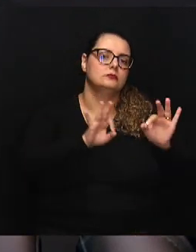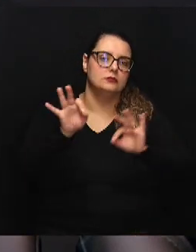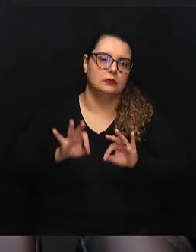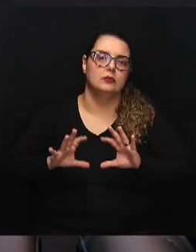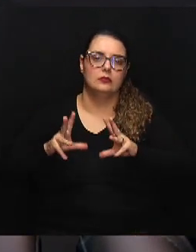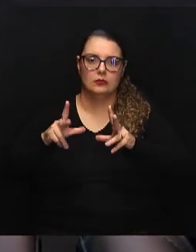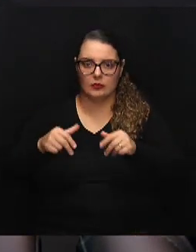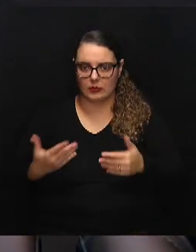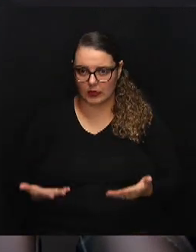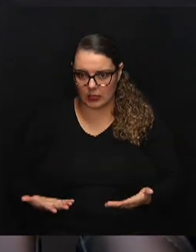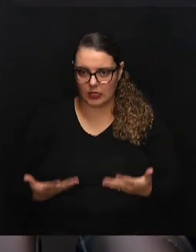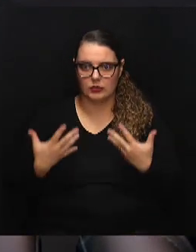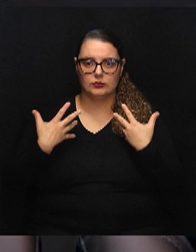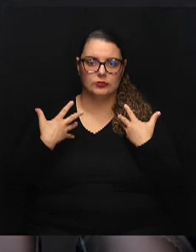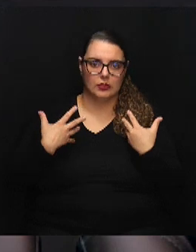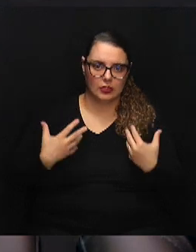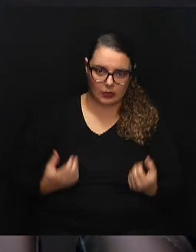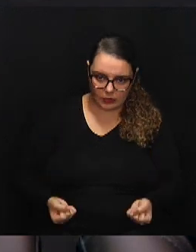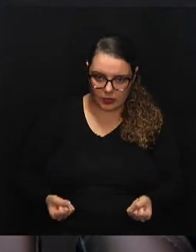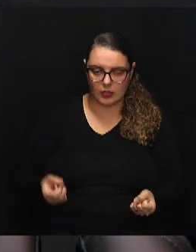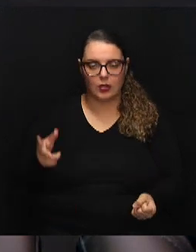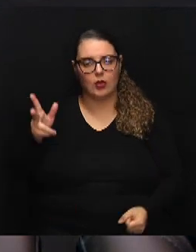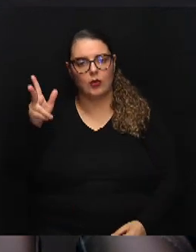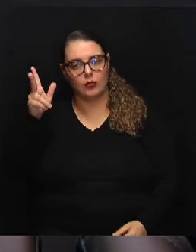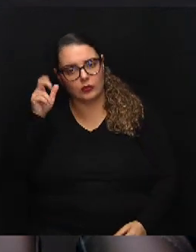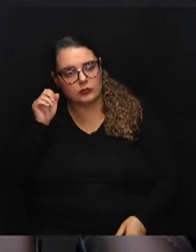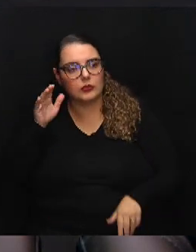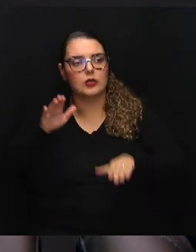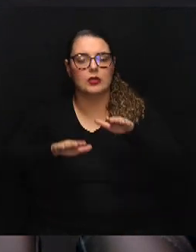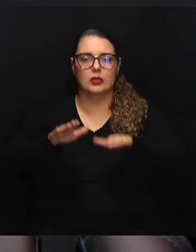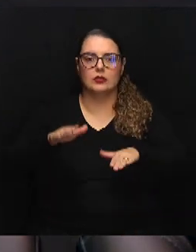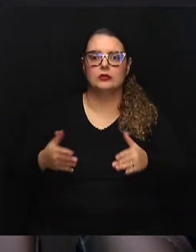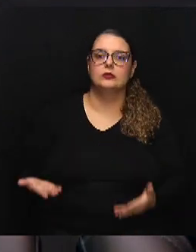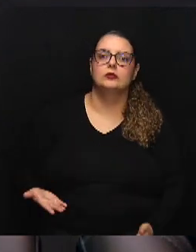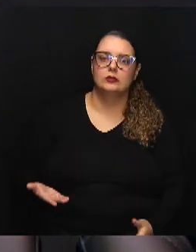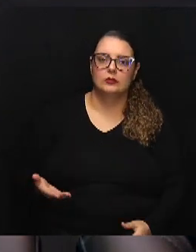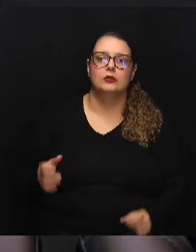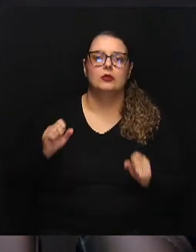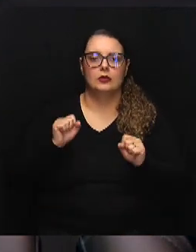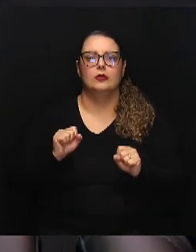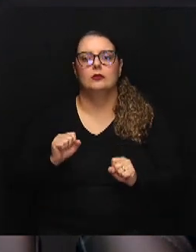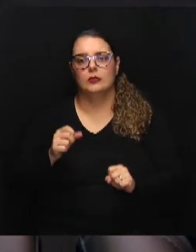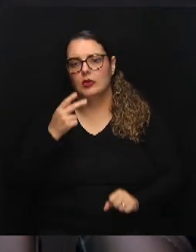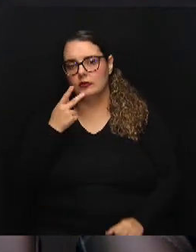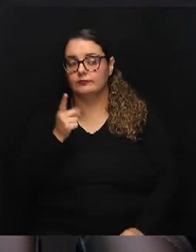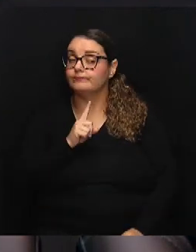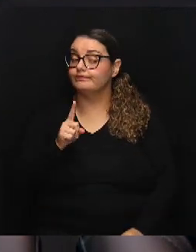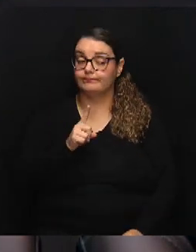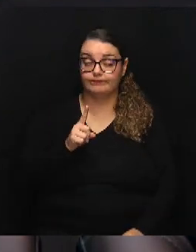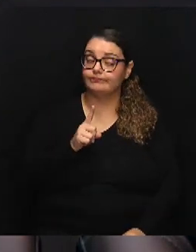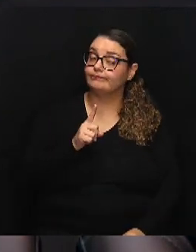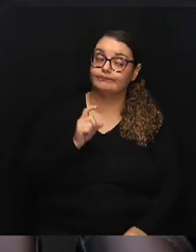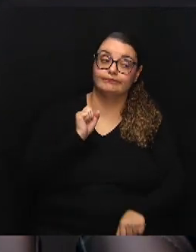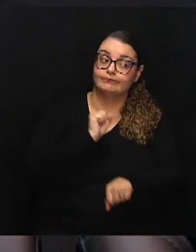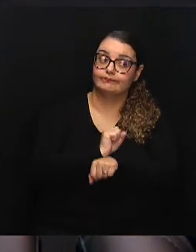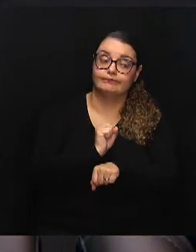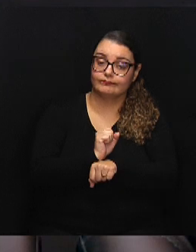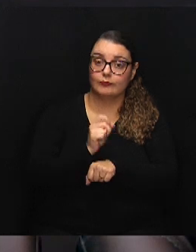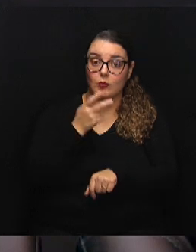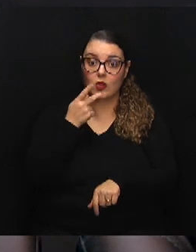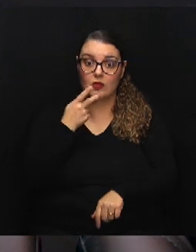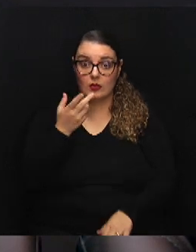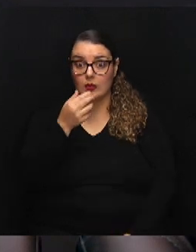pode, né, receber, ouvir, porque muitas vezes pode vir um comentário que a gente não está esperando, né? Às vezes veio